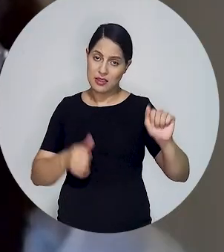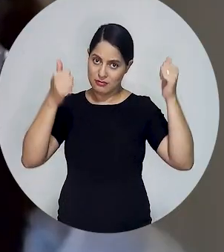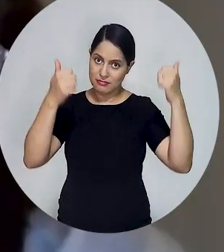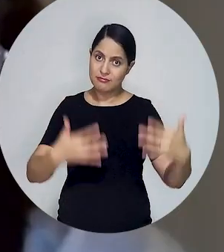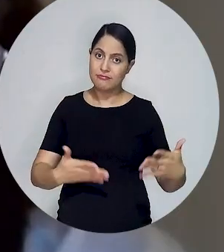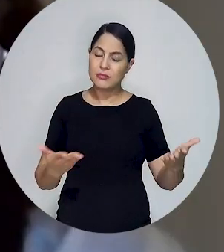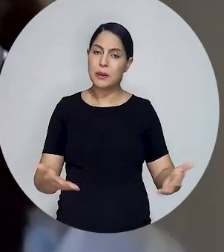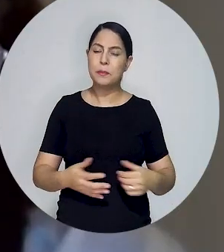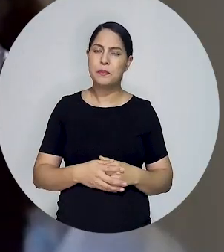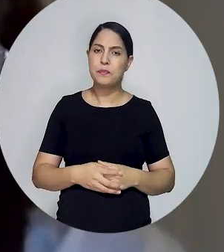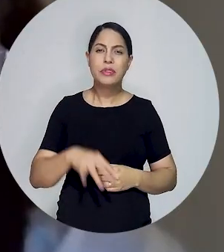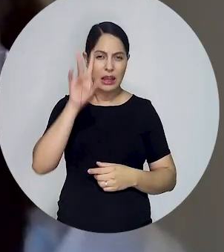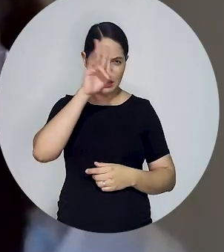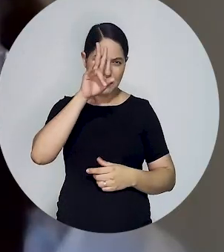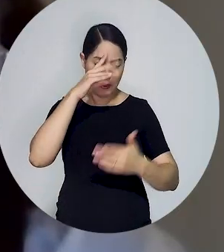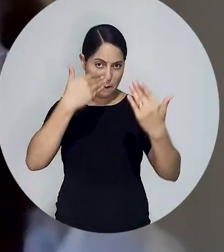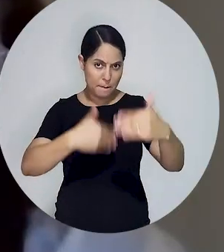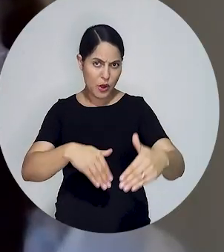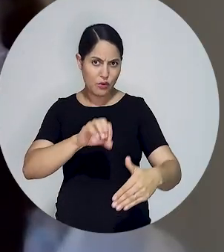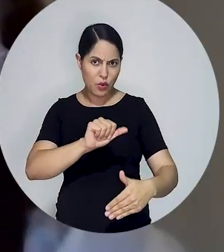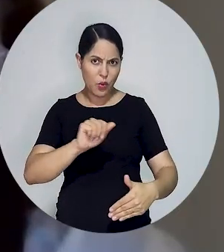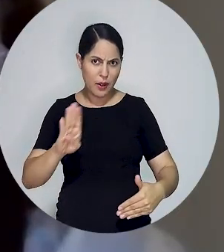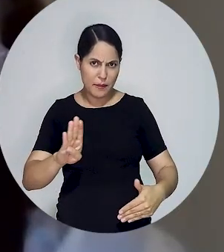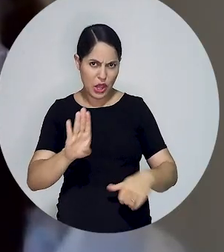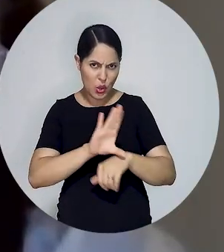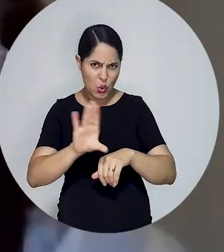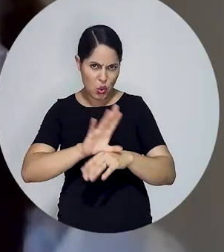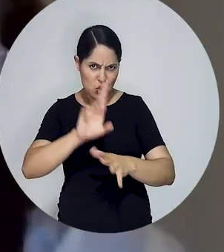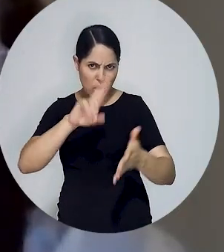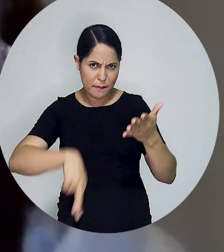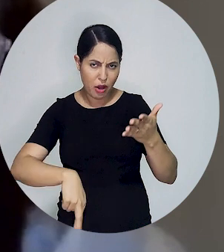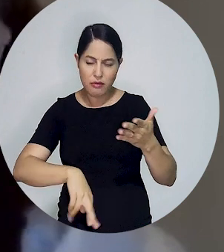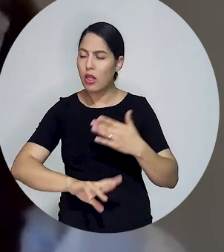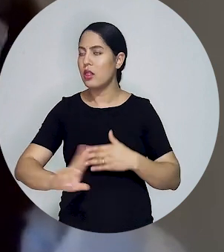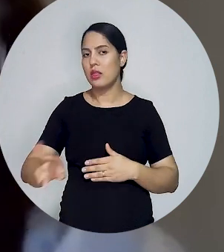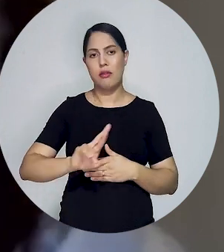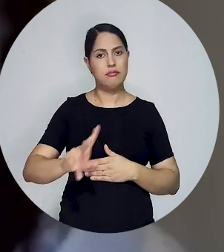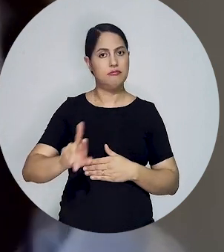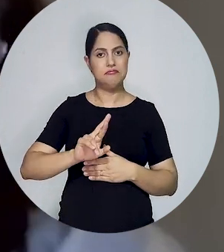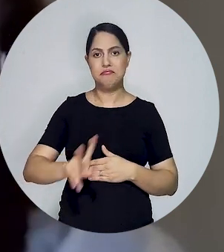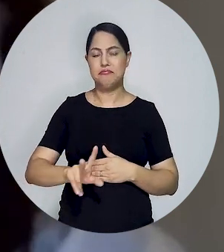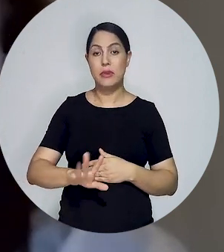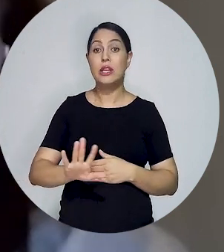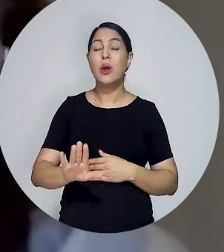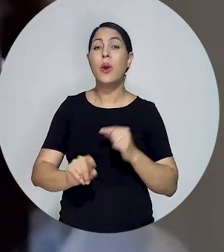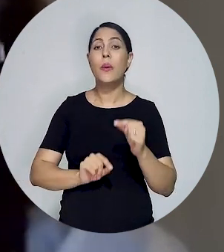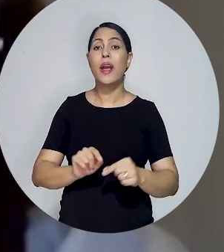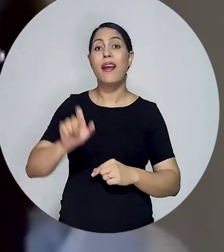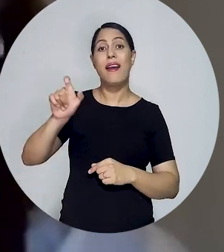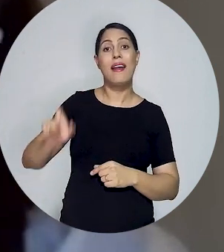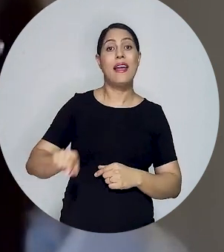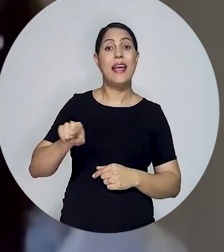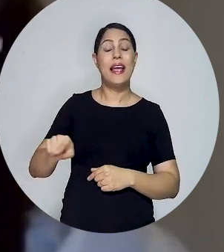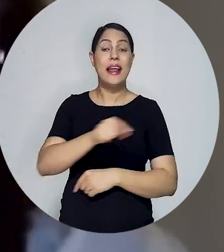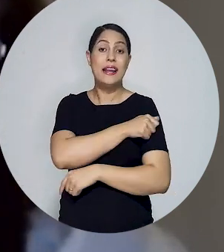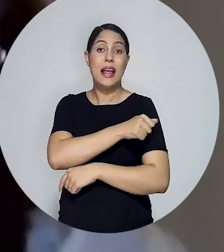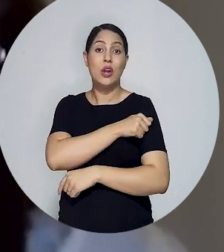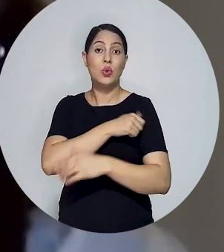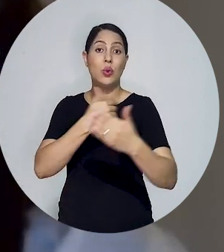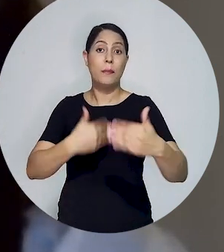que prova da ordem, desempenho da prova da ordem, não reprova o curso, né? Ela vai selecionar o